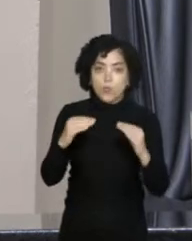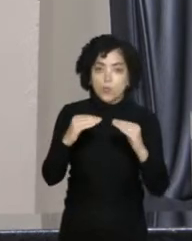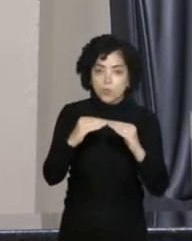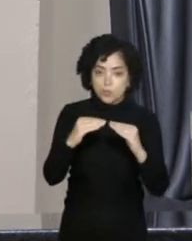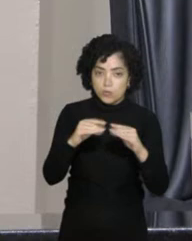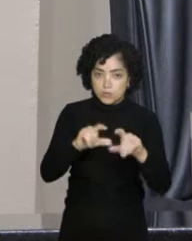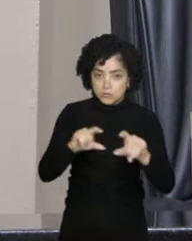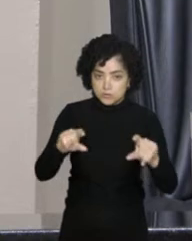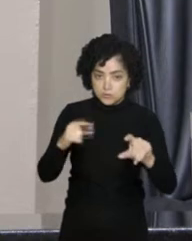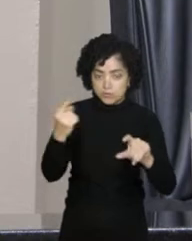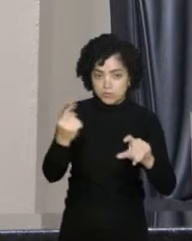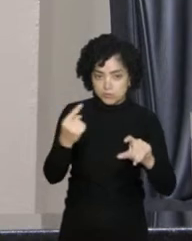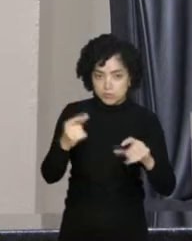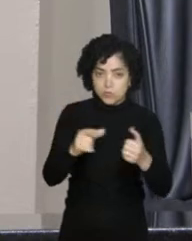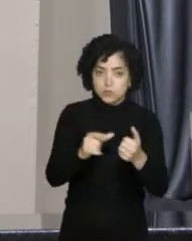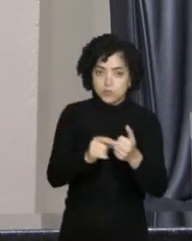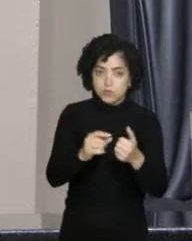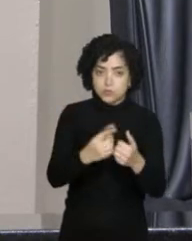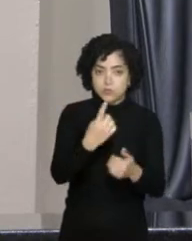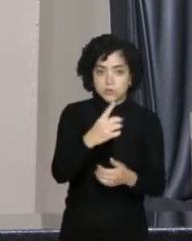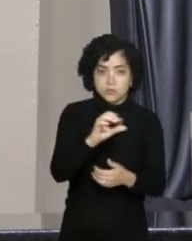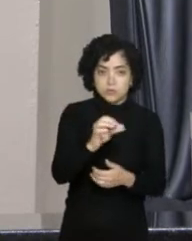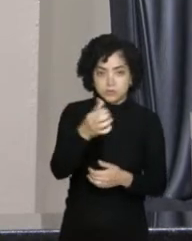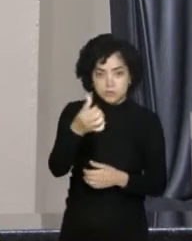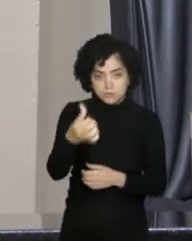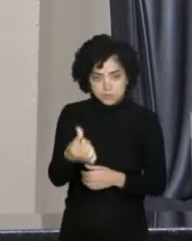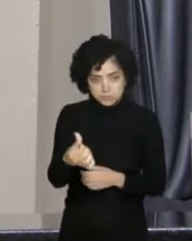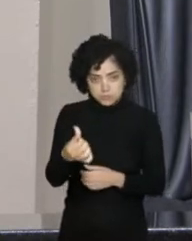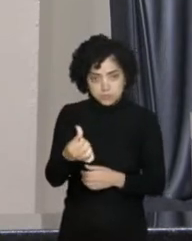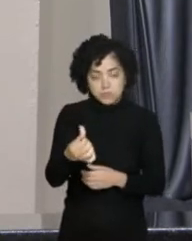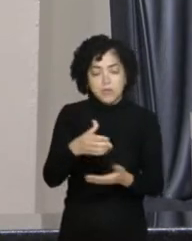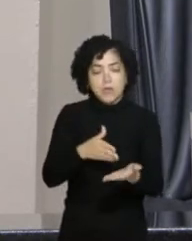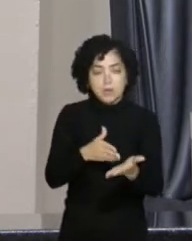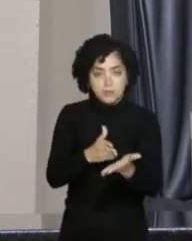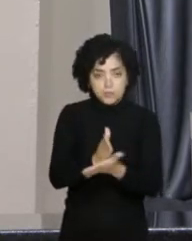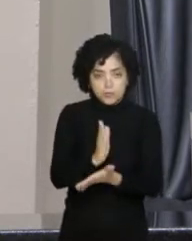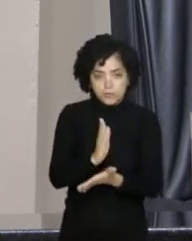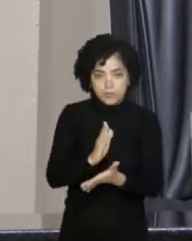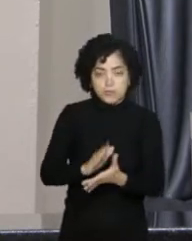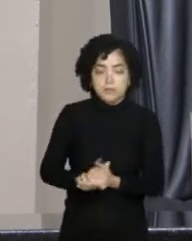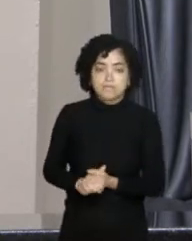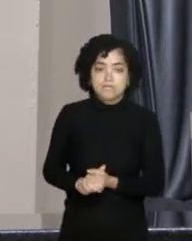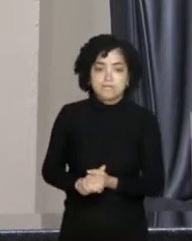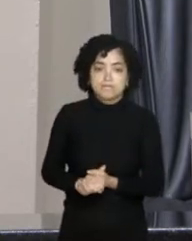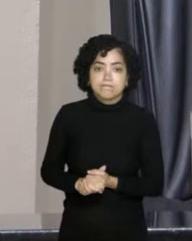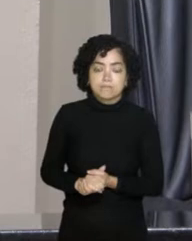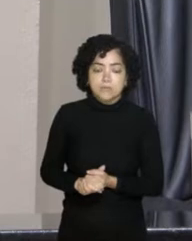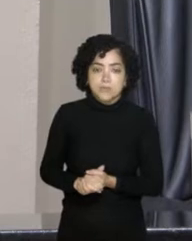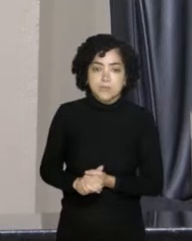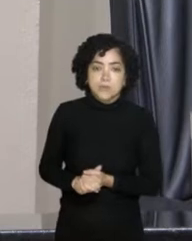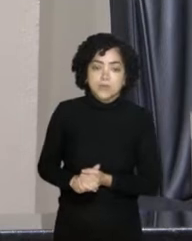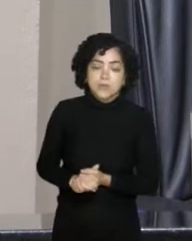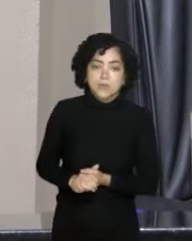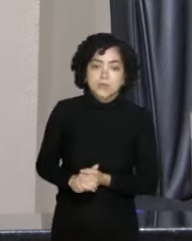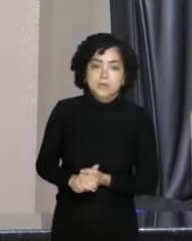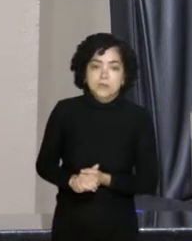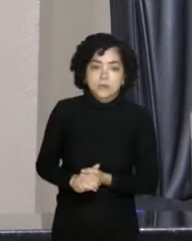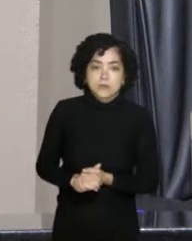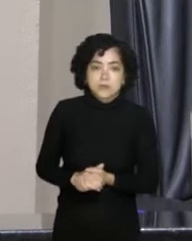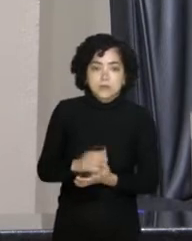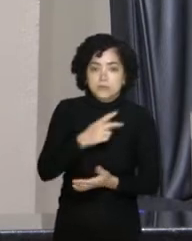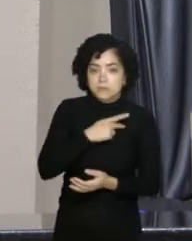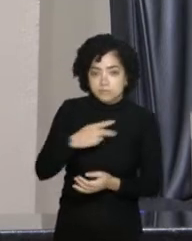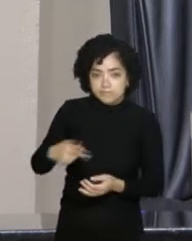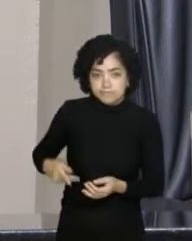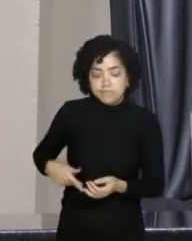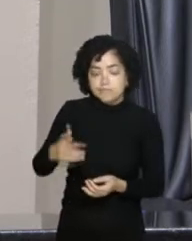com o parágrafo 1º do artigo 106 do Regimento Interno, o senhor presidente deu a por aprovada. Expediente. O senhor presidente solicitou